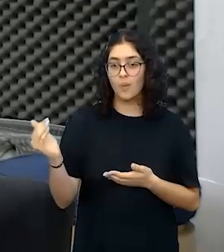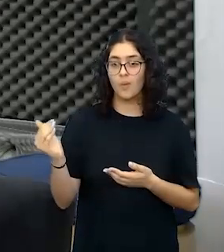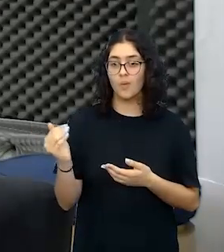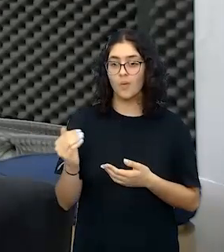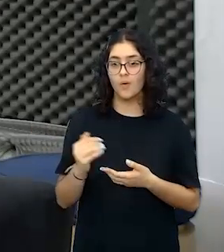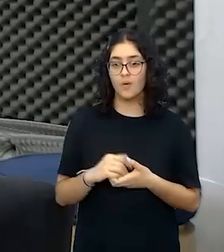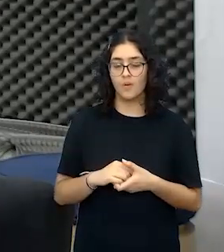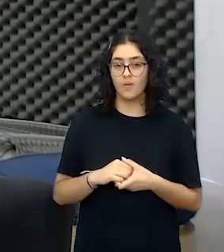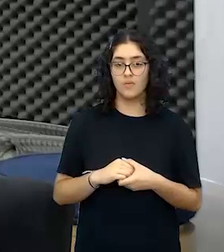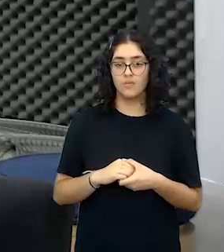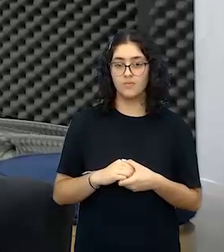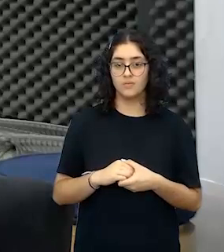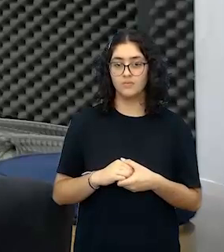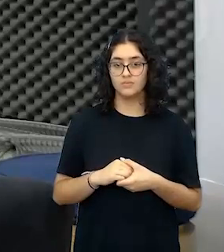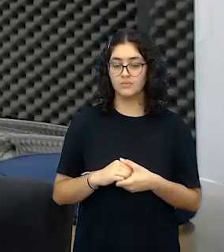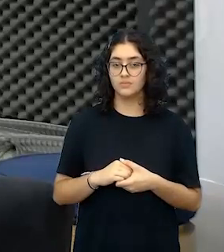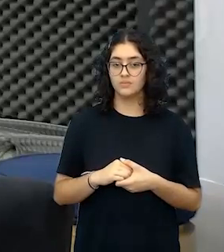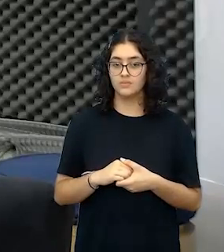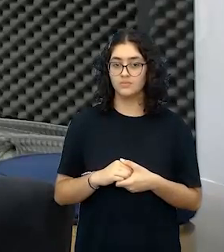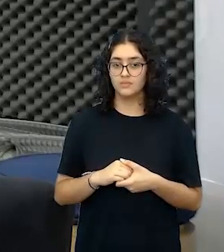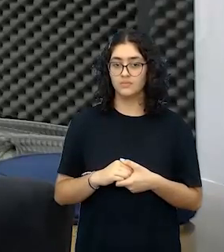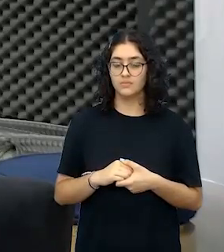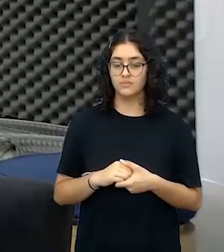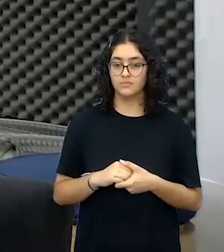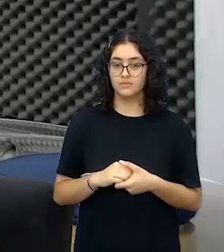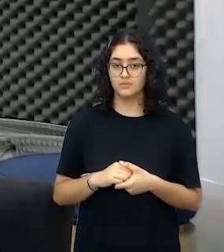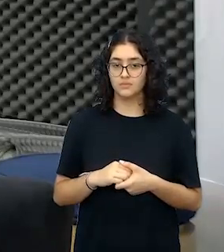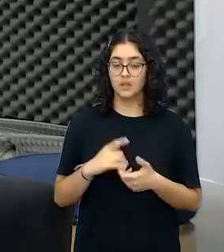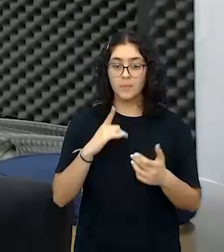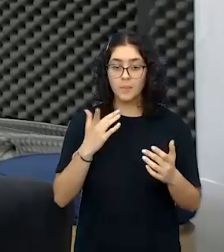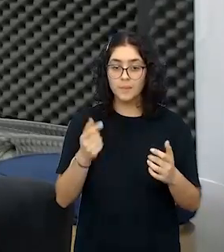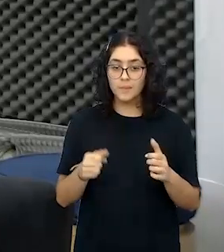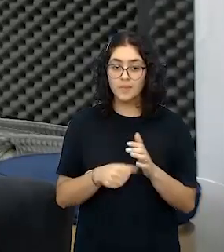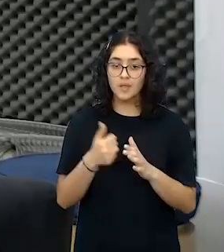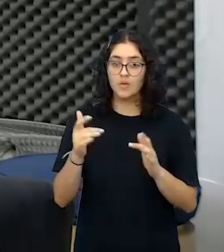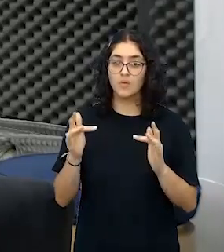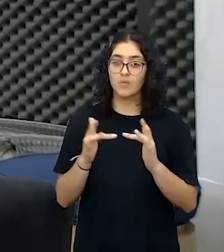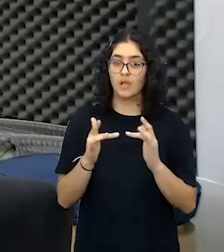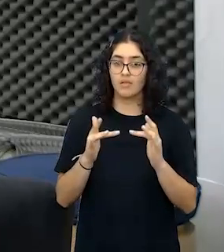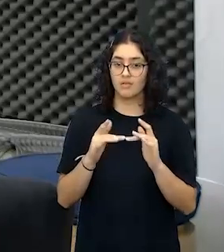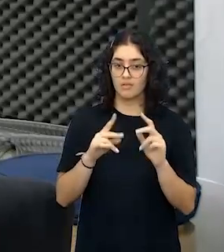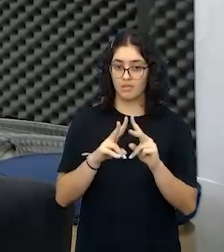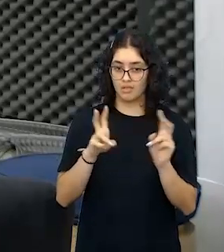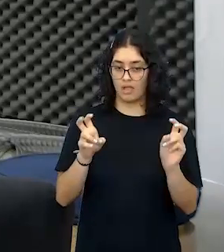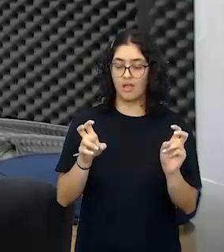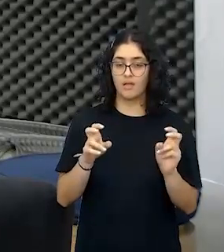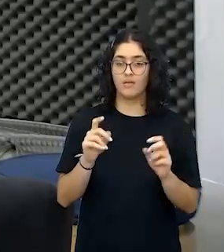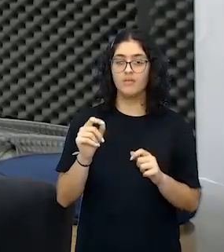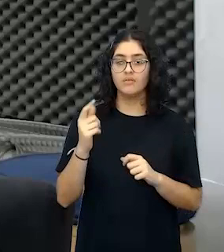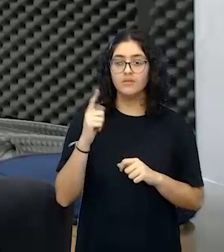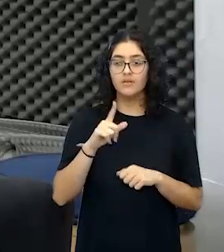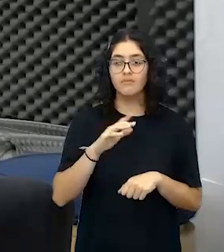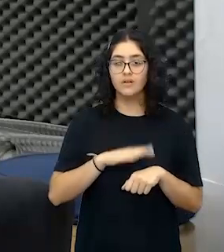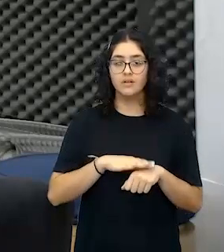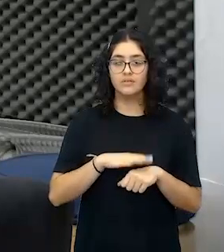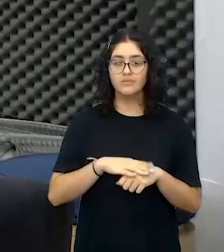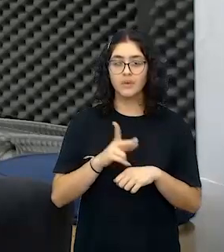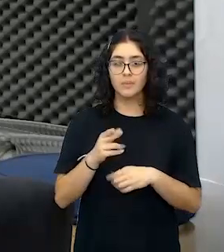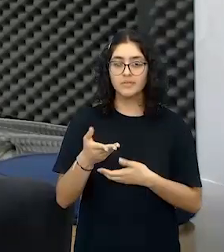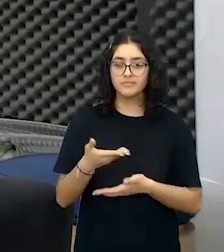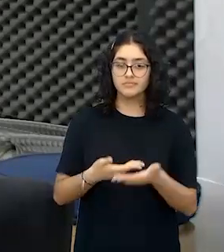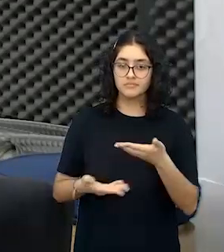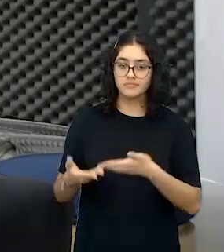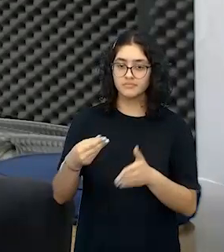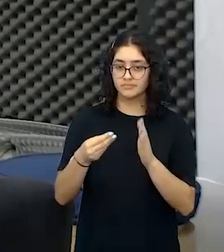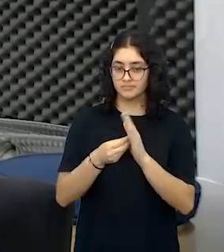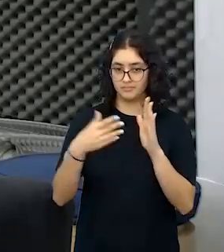nós estamos dando um primeiro contato com a temática e fazendo toda a interlocução com o